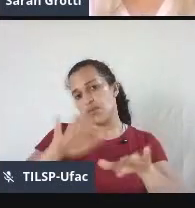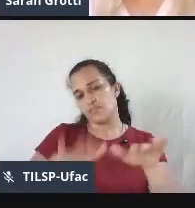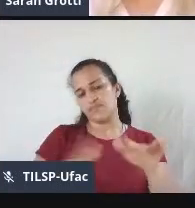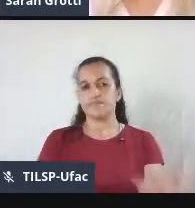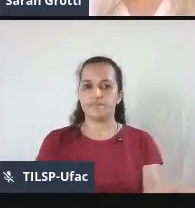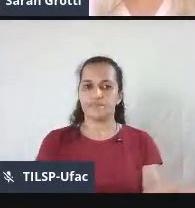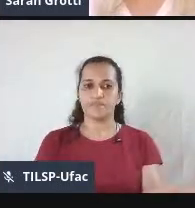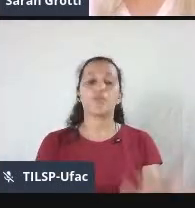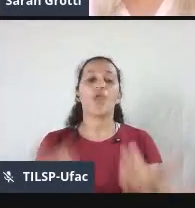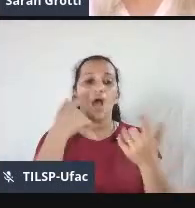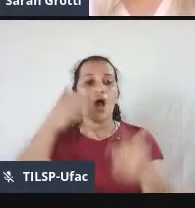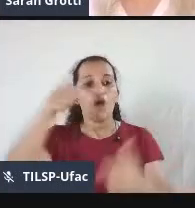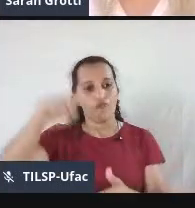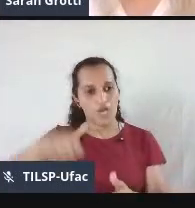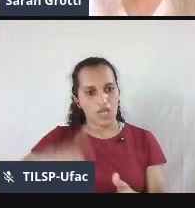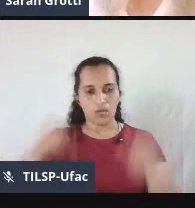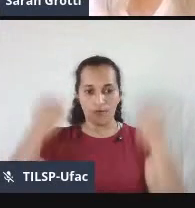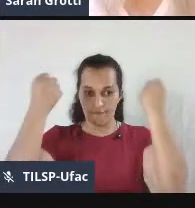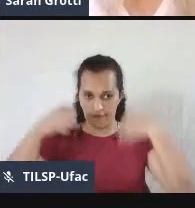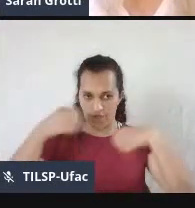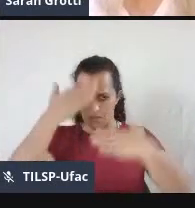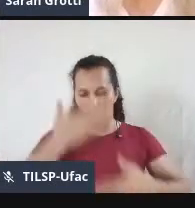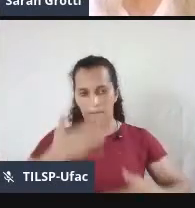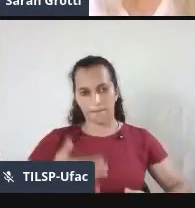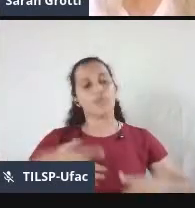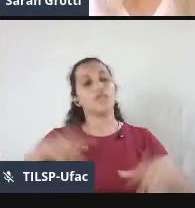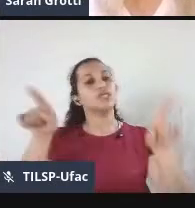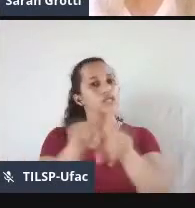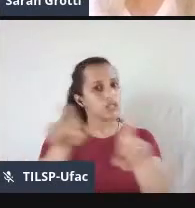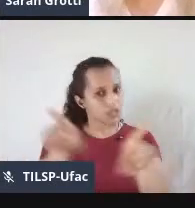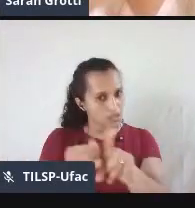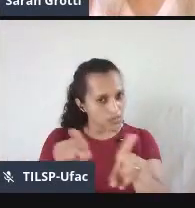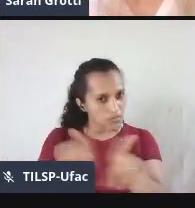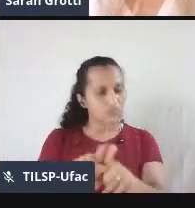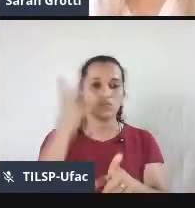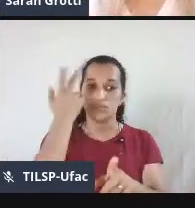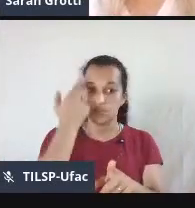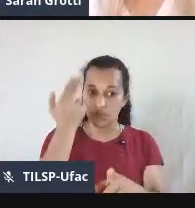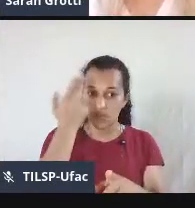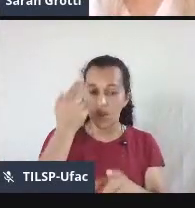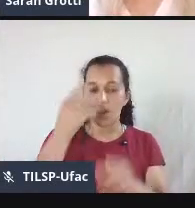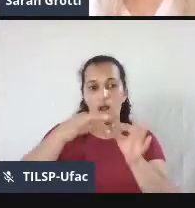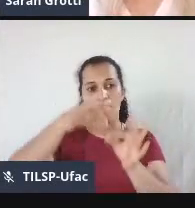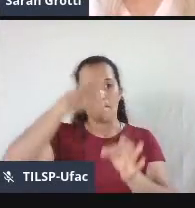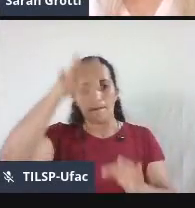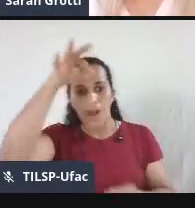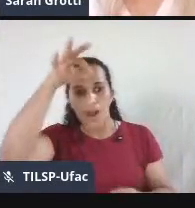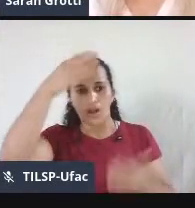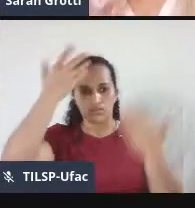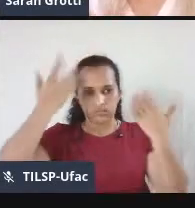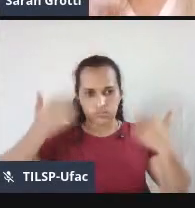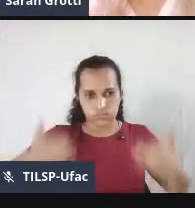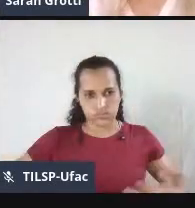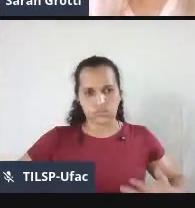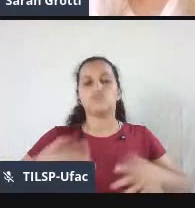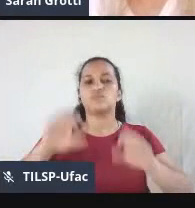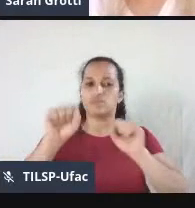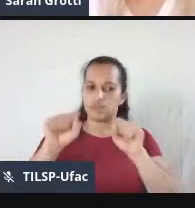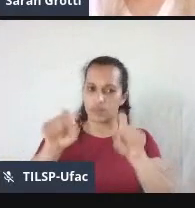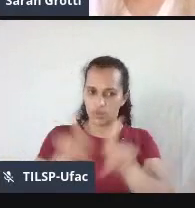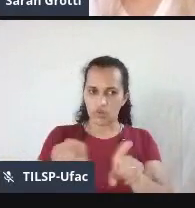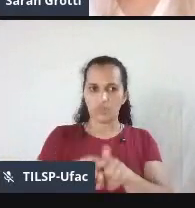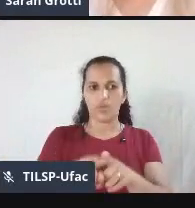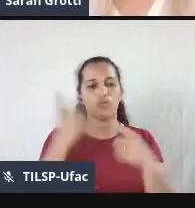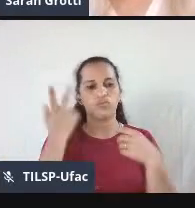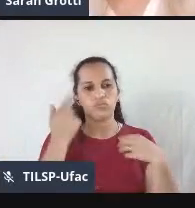física também é normal, antropometria, bioimpedância, a fita inelástica, né, bem normal. A gente faz questão de